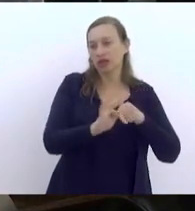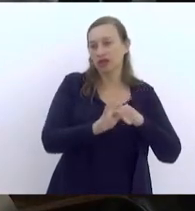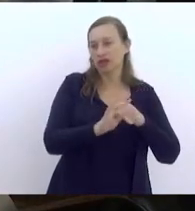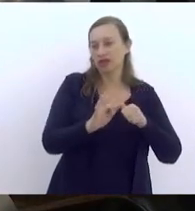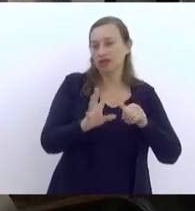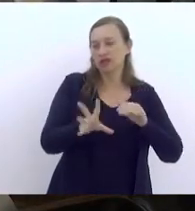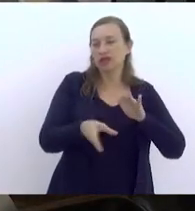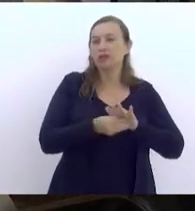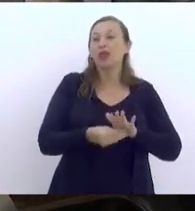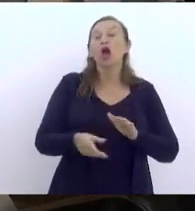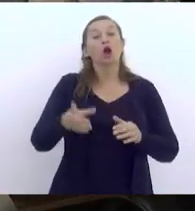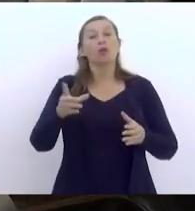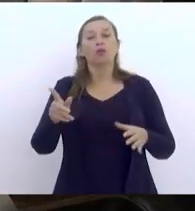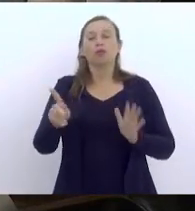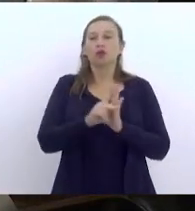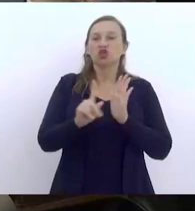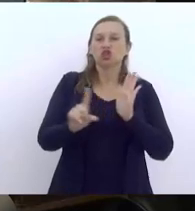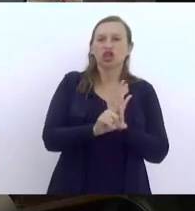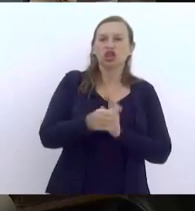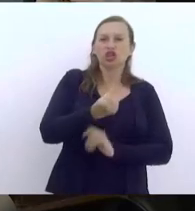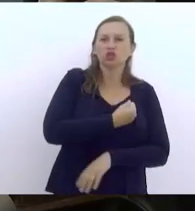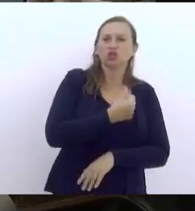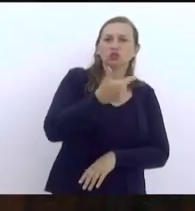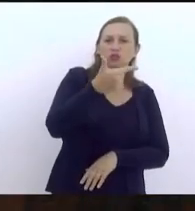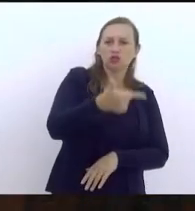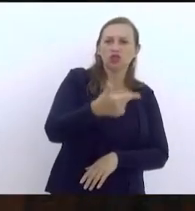Então, projeto de lei número